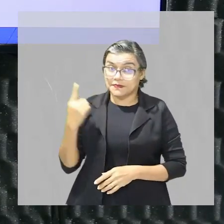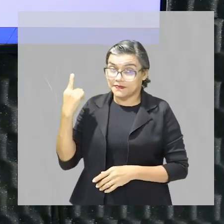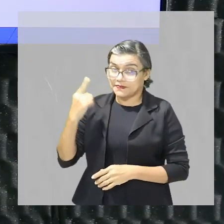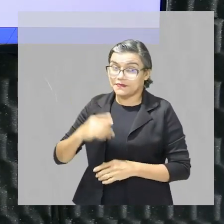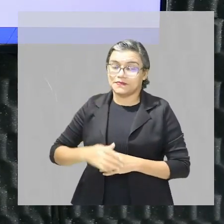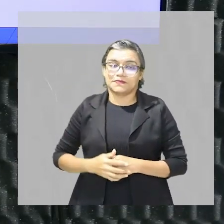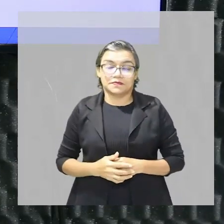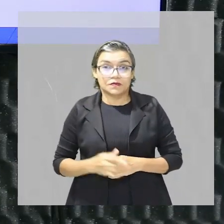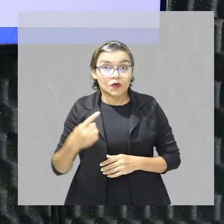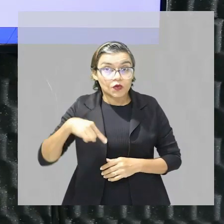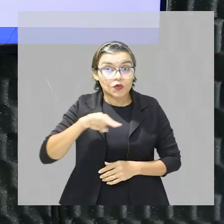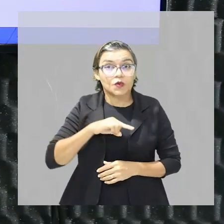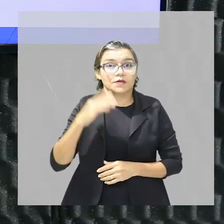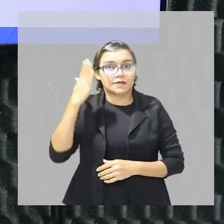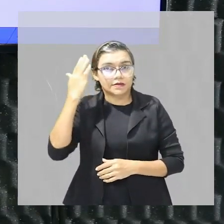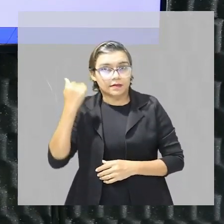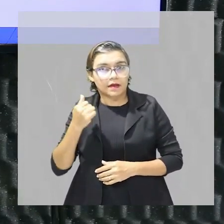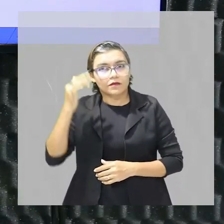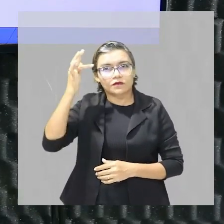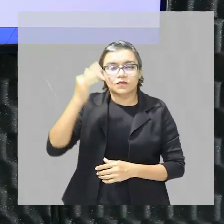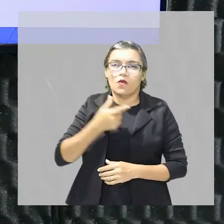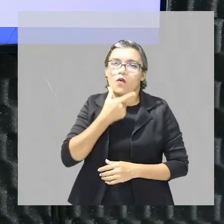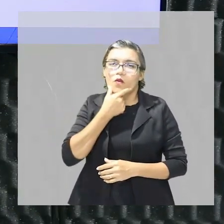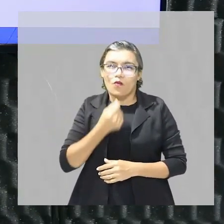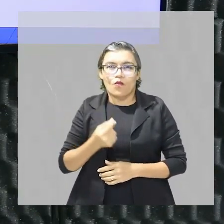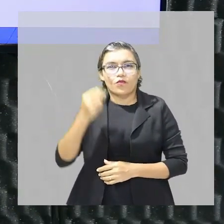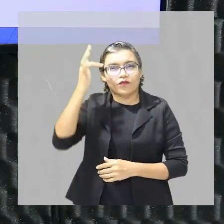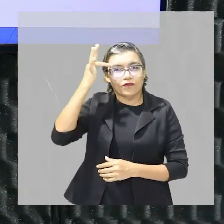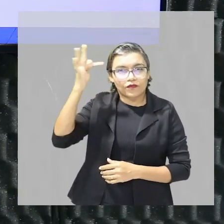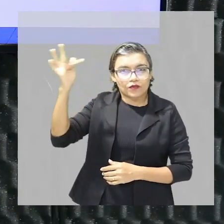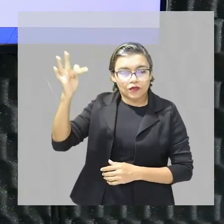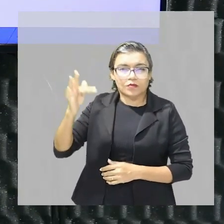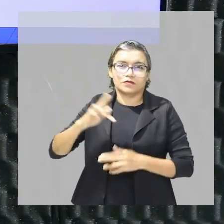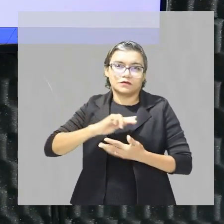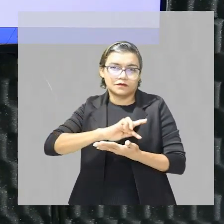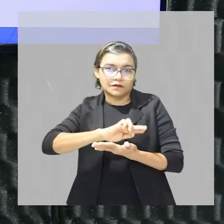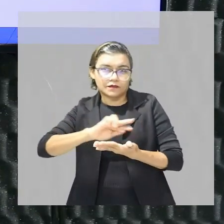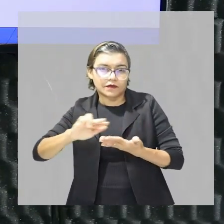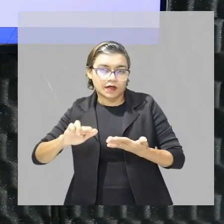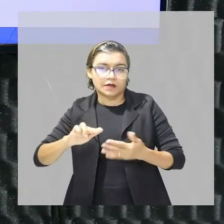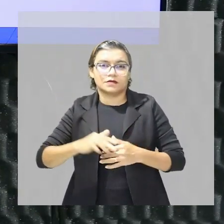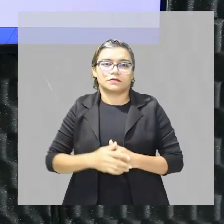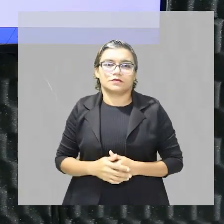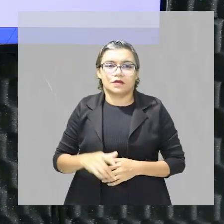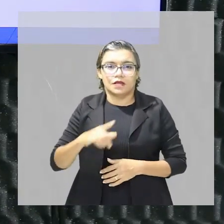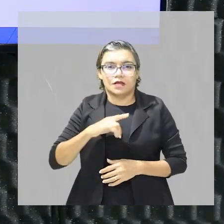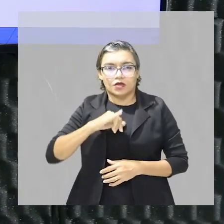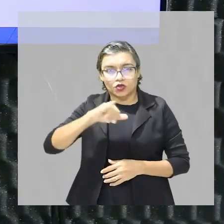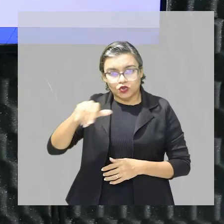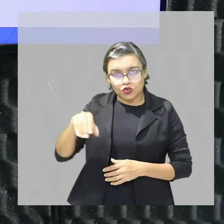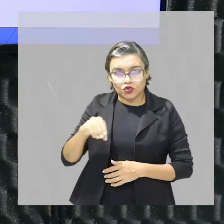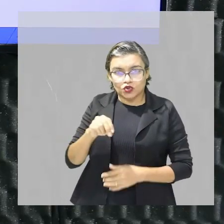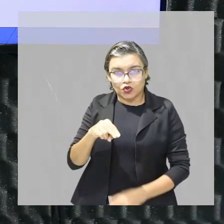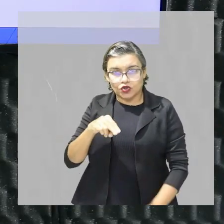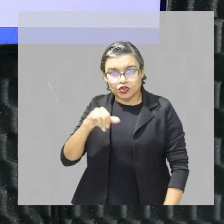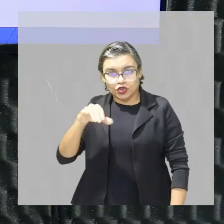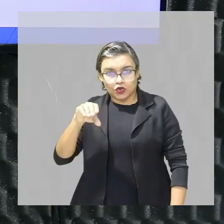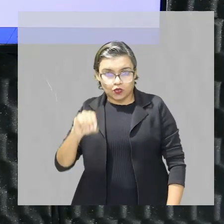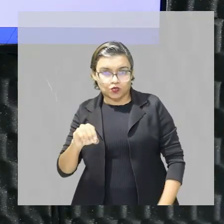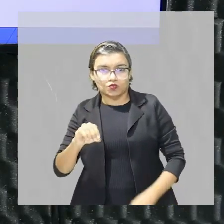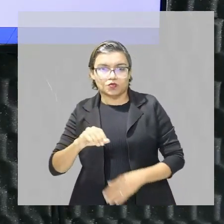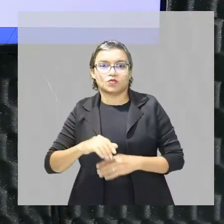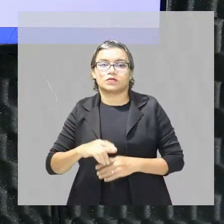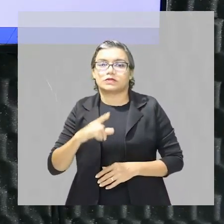nós sabemos que os filósofos daí jônicos ou iônicos Como é o nome que o J tem sodi na verdade é por isso que ele tem um pingo em